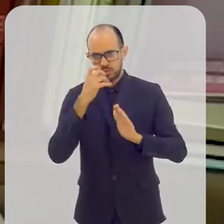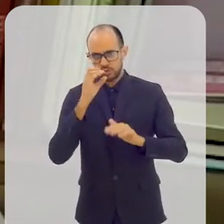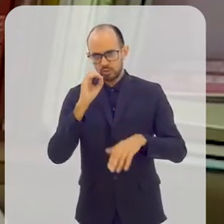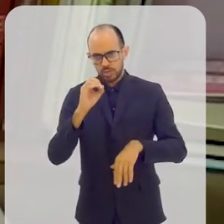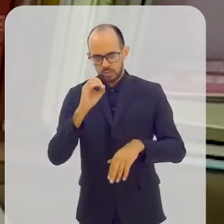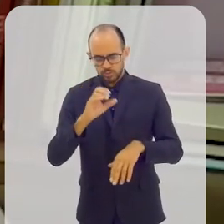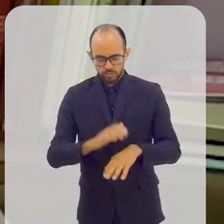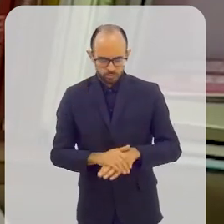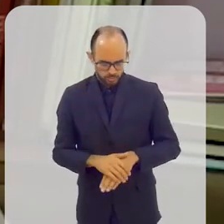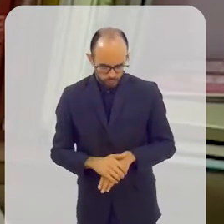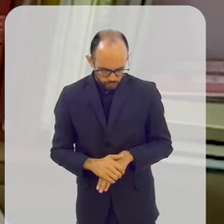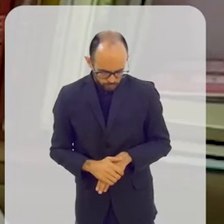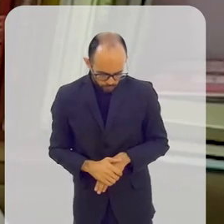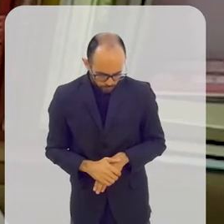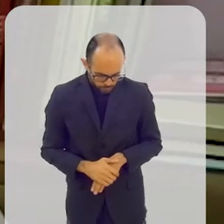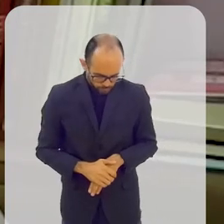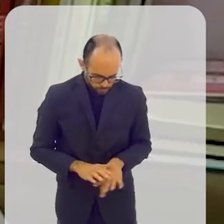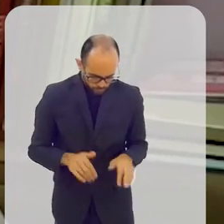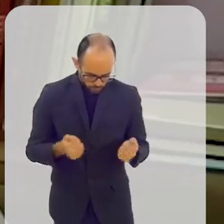Zero.